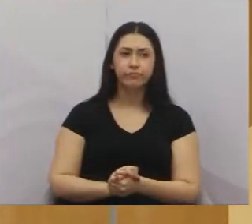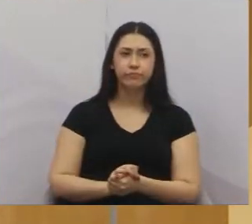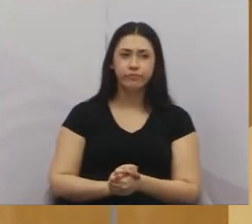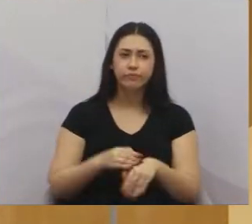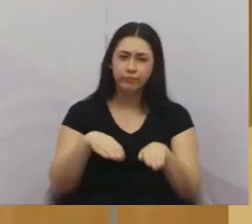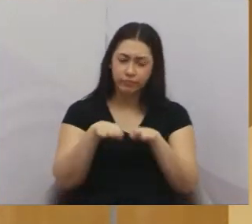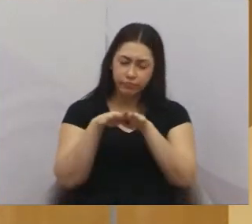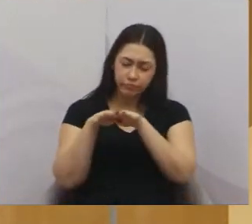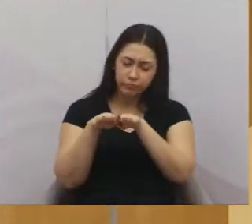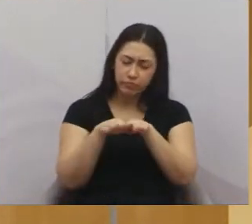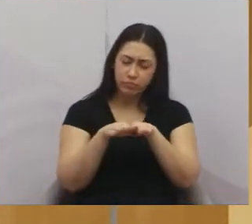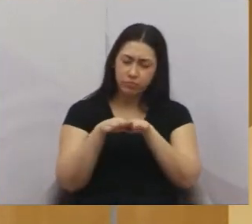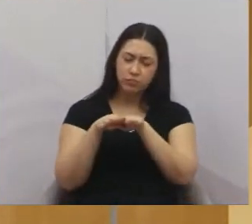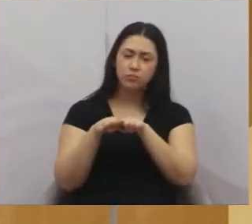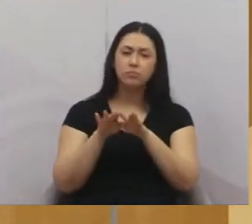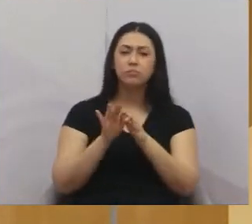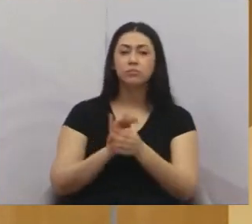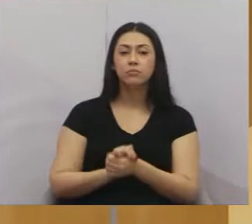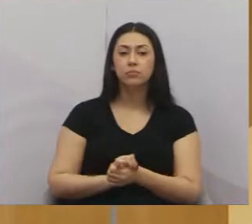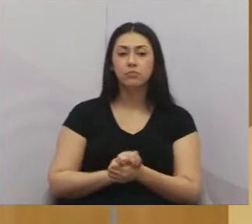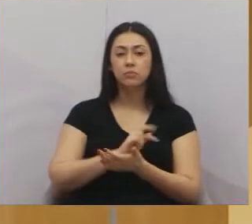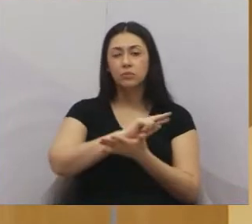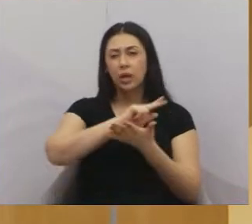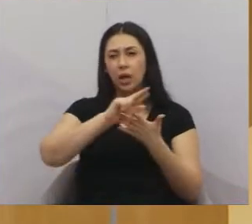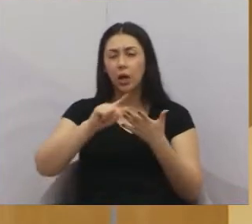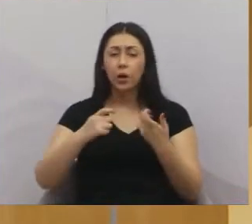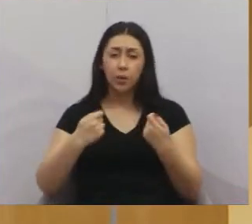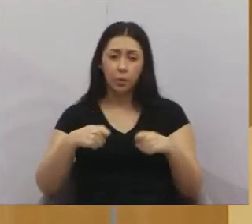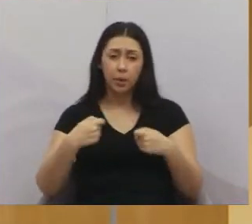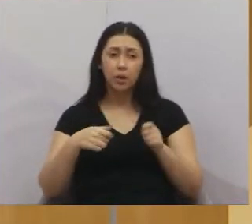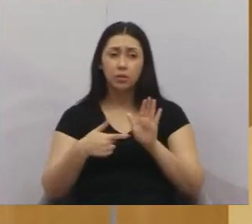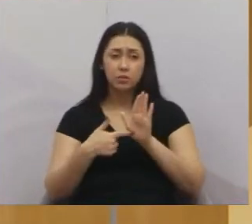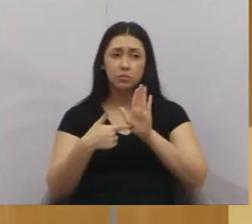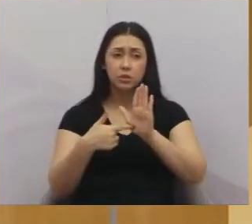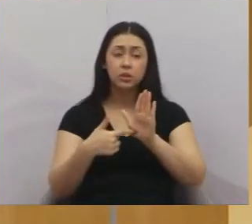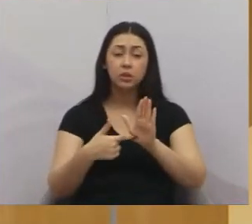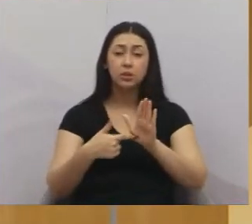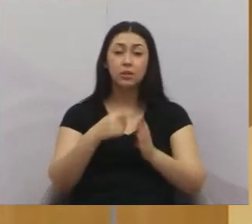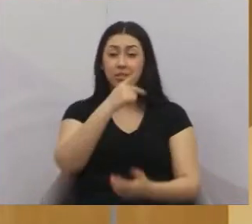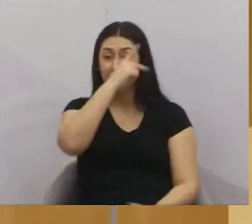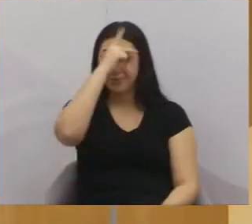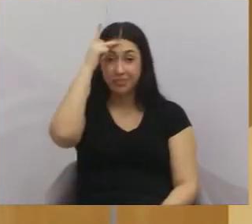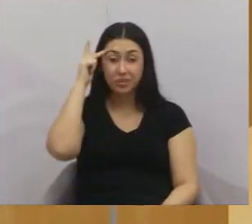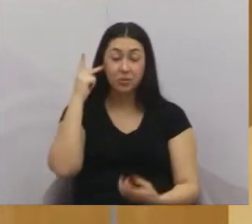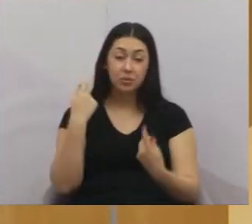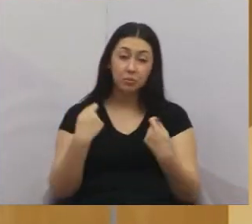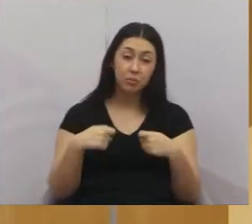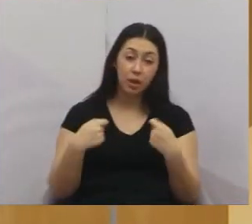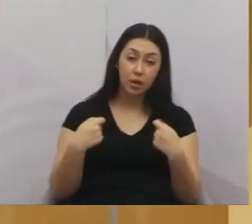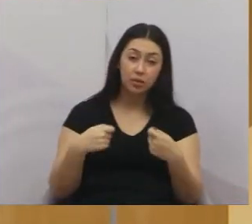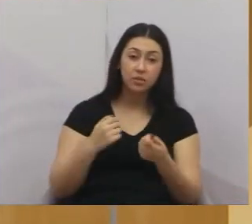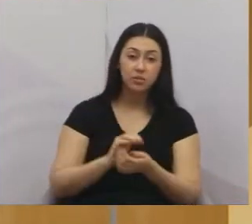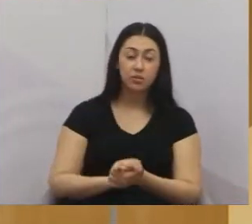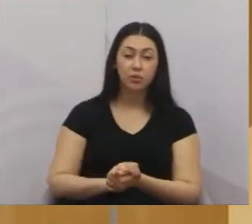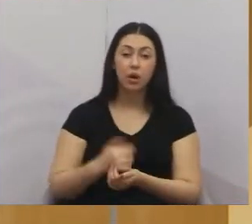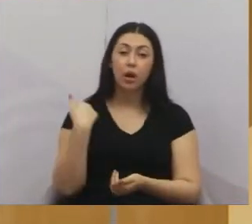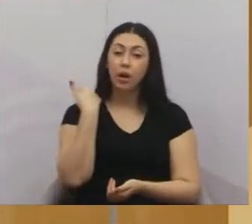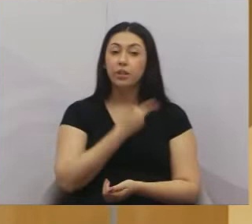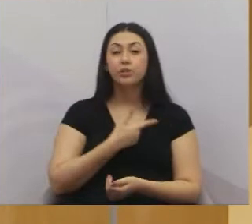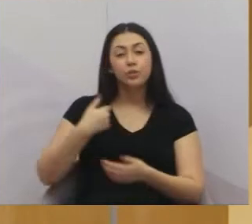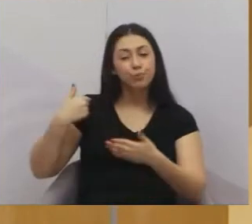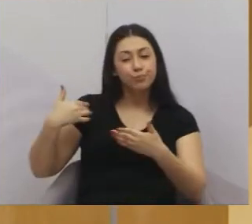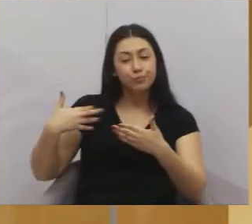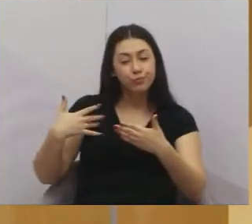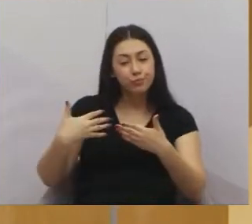com muito equilíbrio, coloquei as necessidades que as pessoas estão enfrentando. A gente passou por um momento de